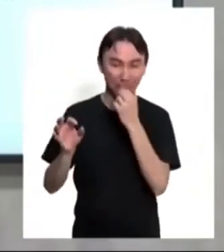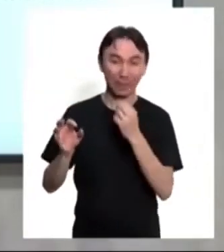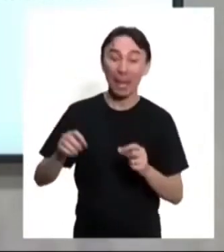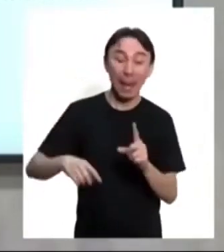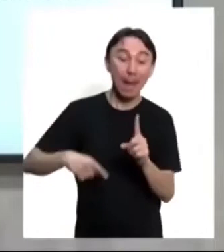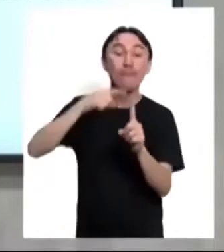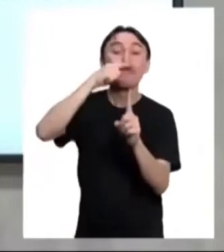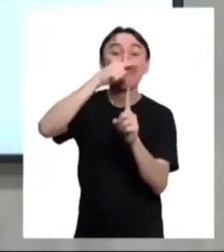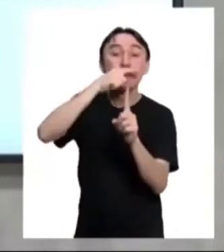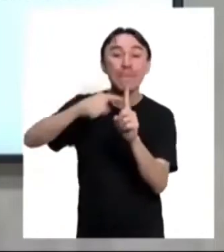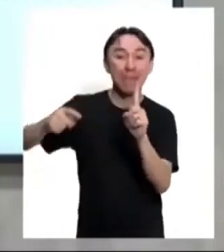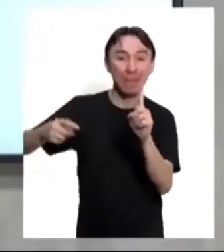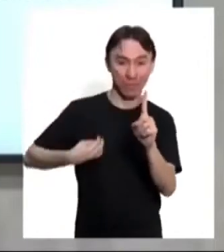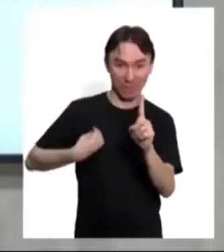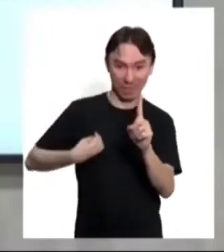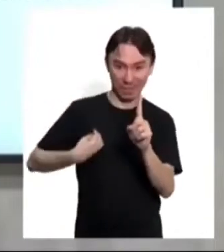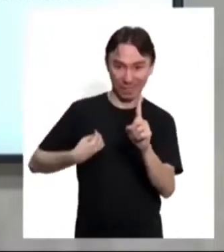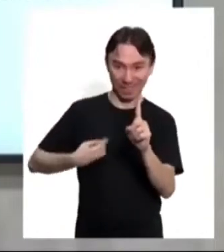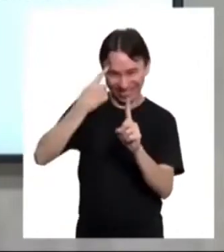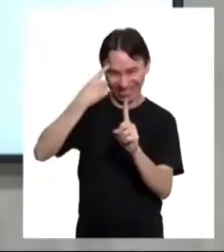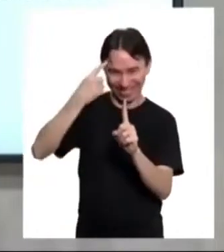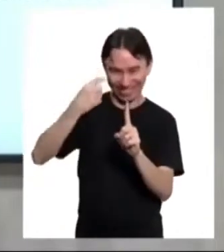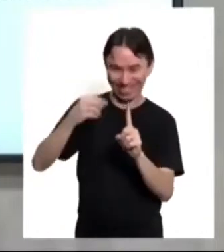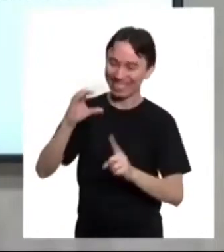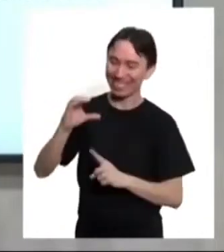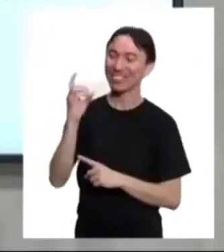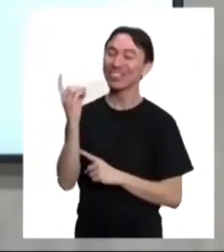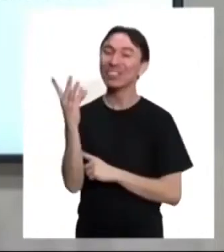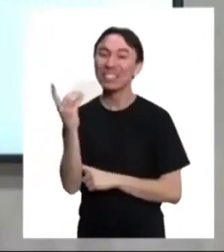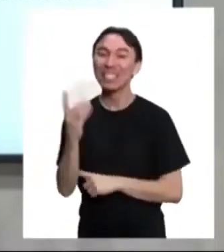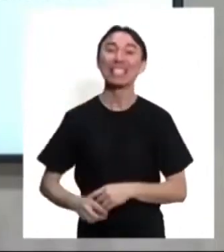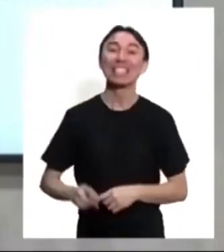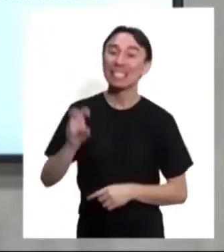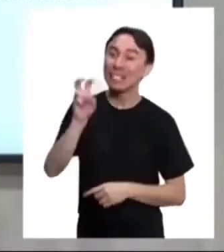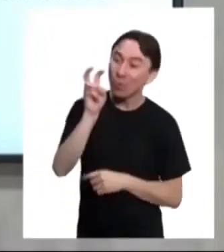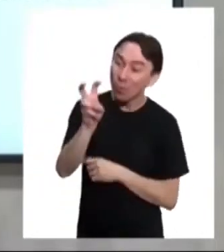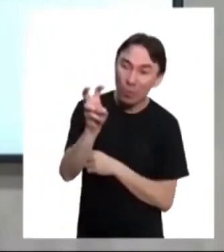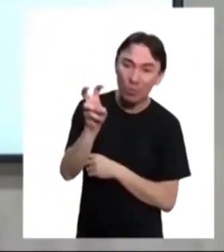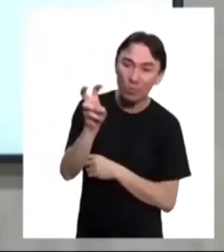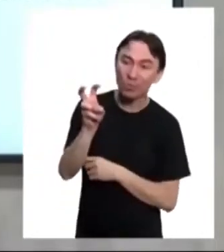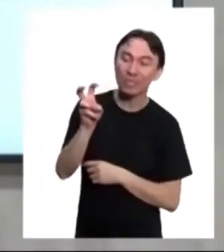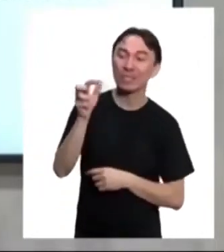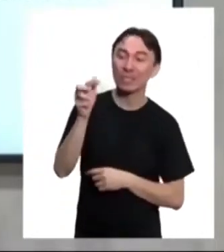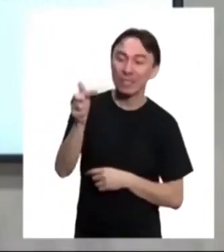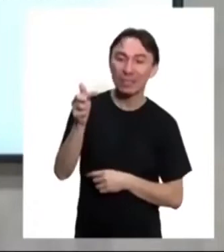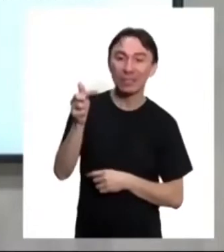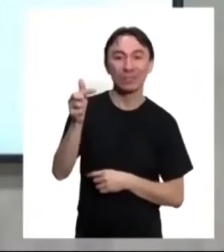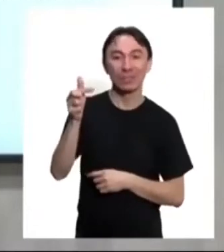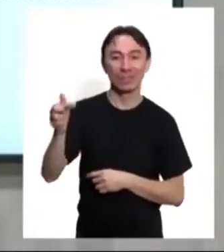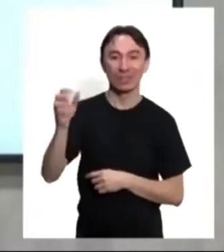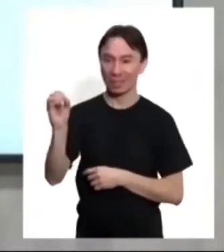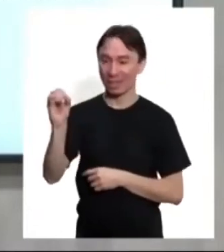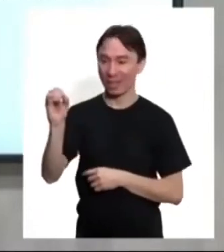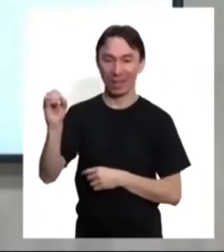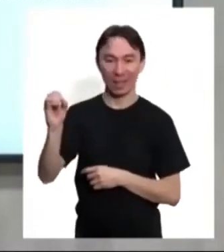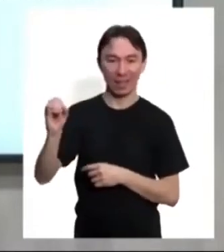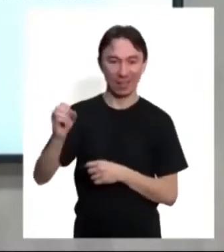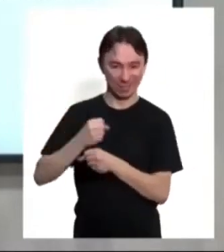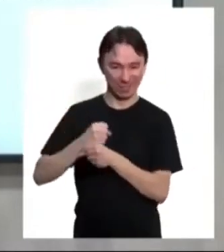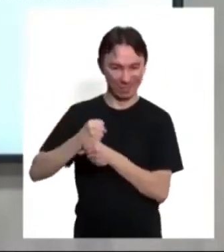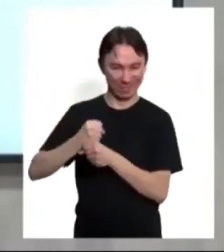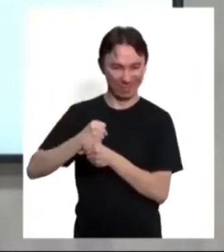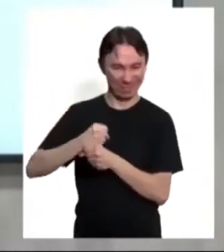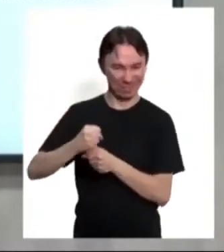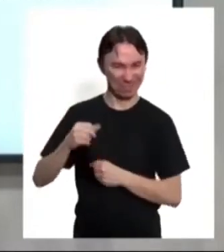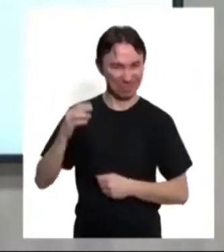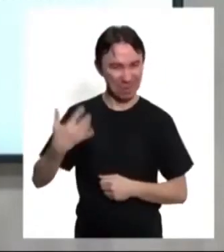anos. Então, a incorporação de carbono 14 acontece em organismos vivos. Então, aquela questão